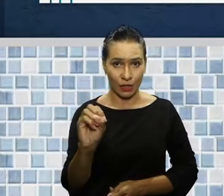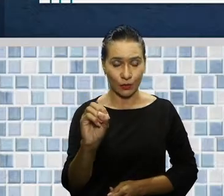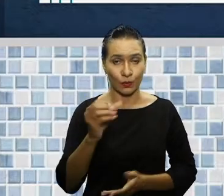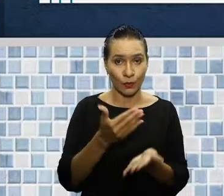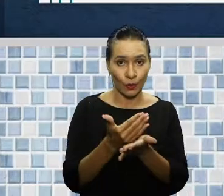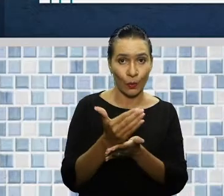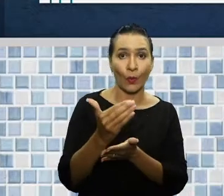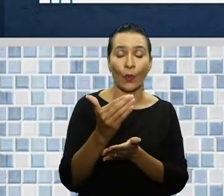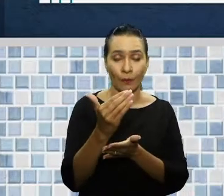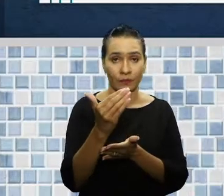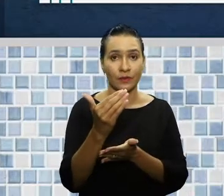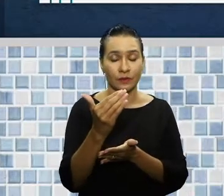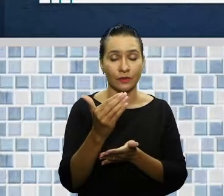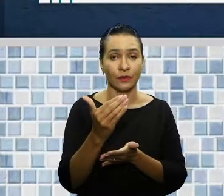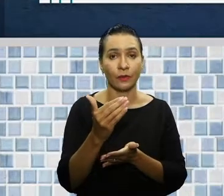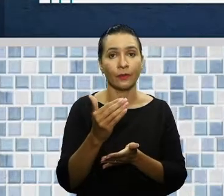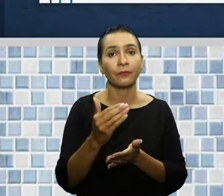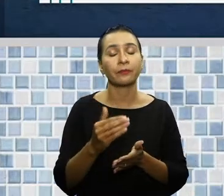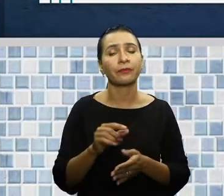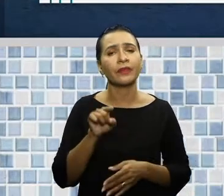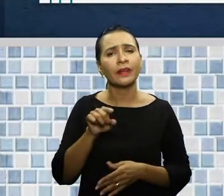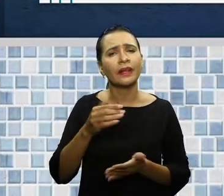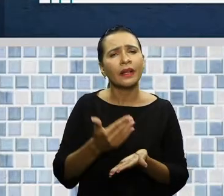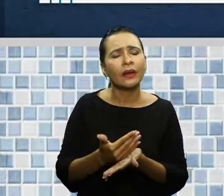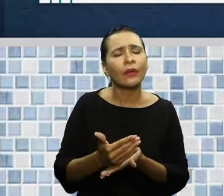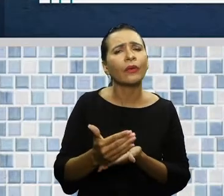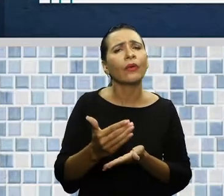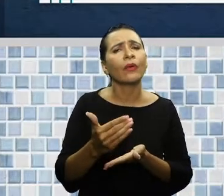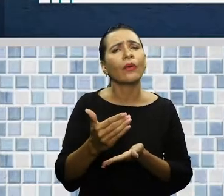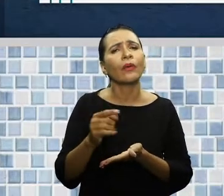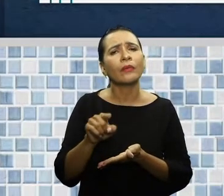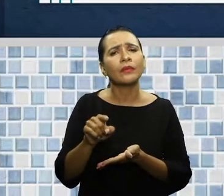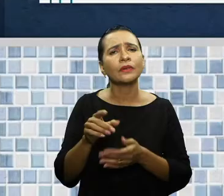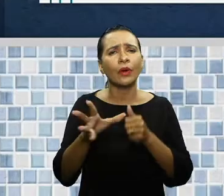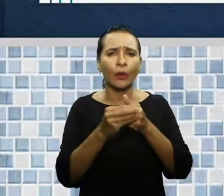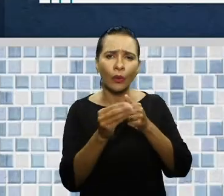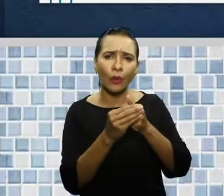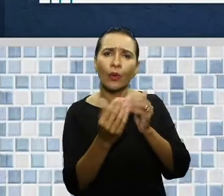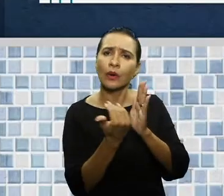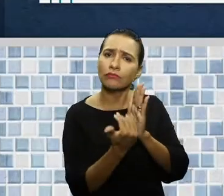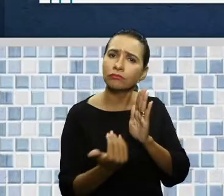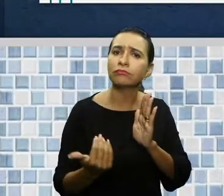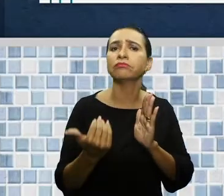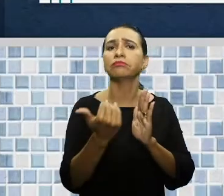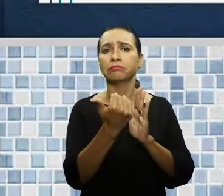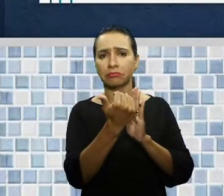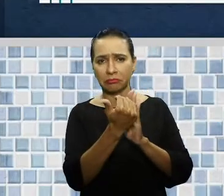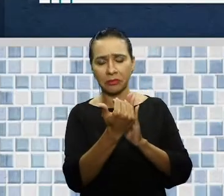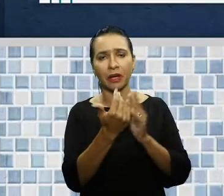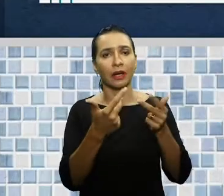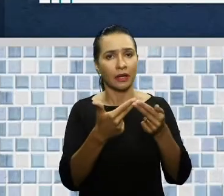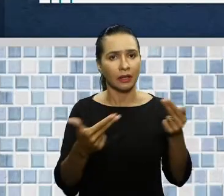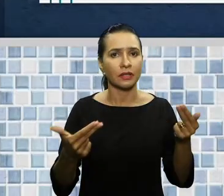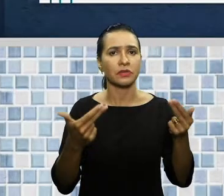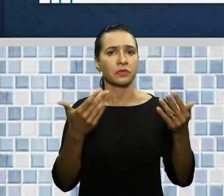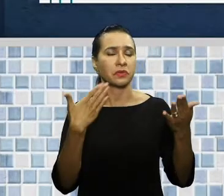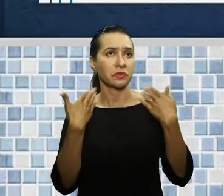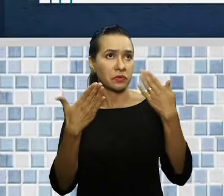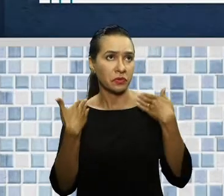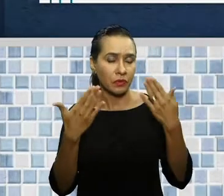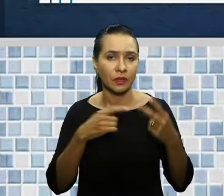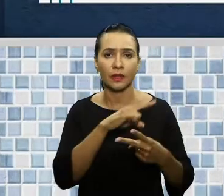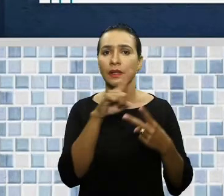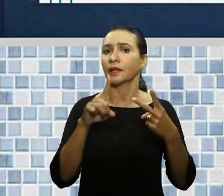sedentários apareceram, né, eles, com um pouquinho mais de conhecimento que eles tinham sobre as condições